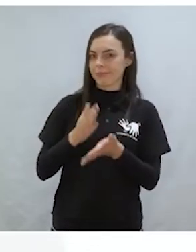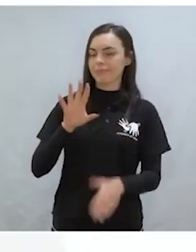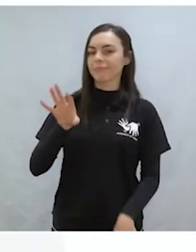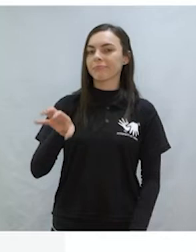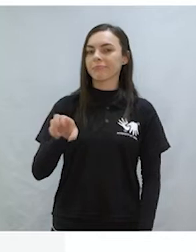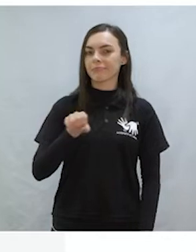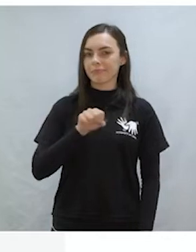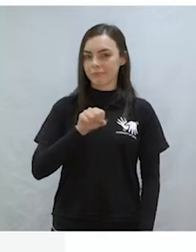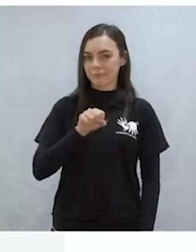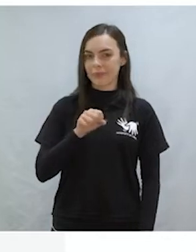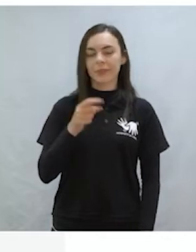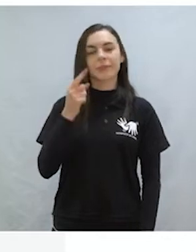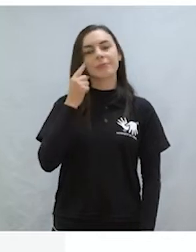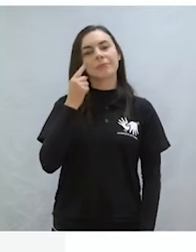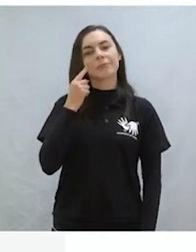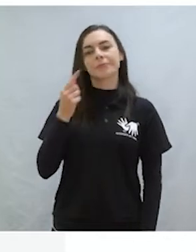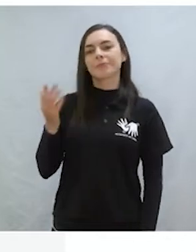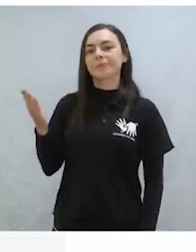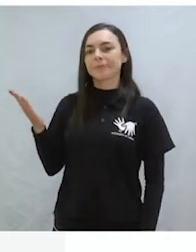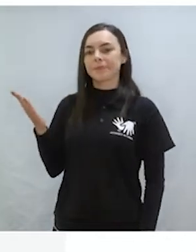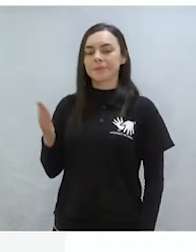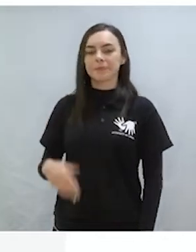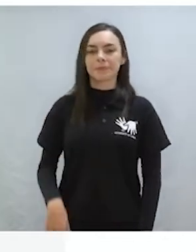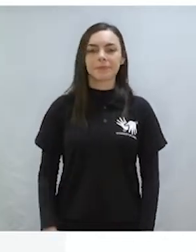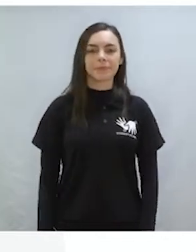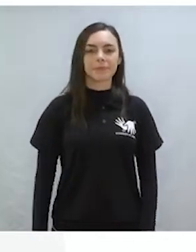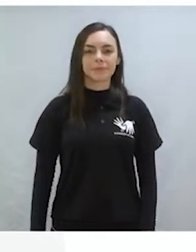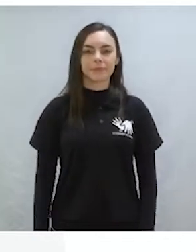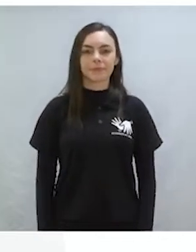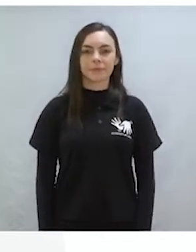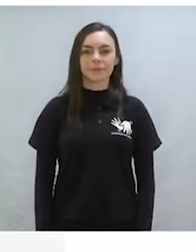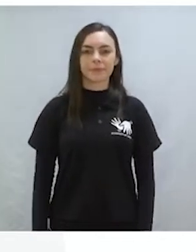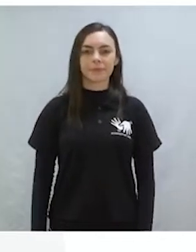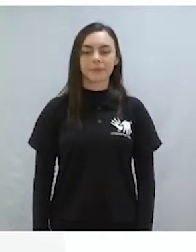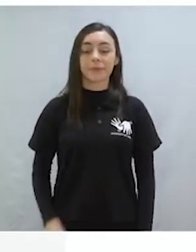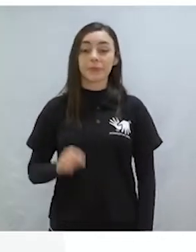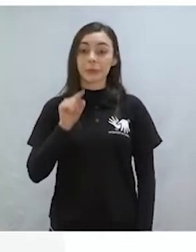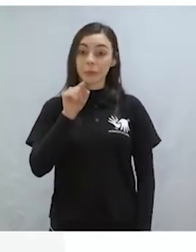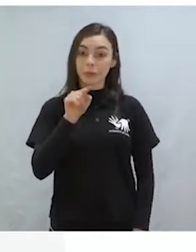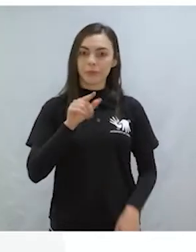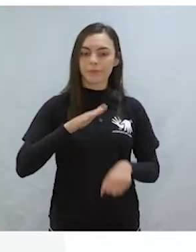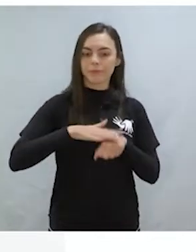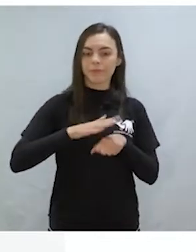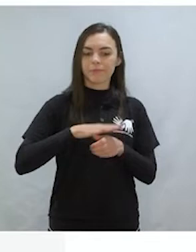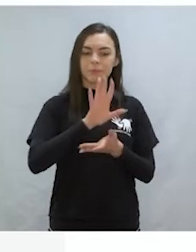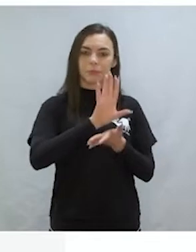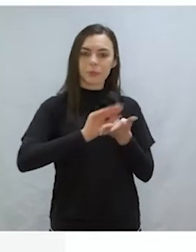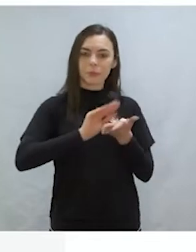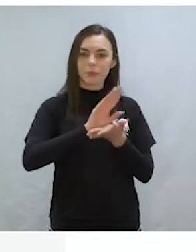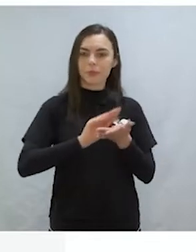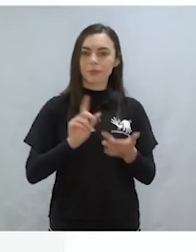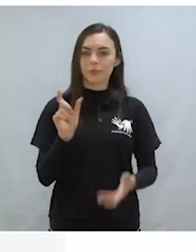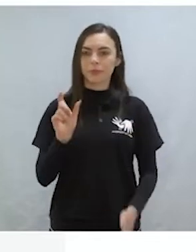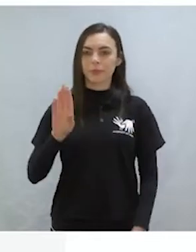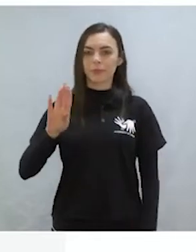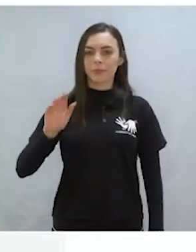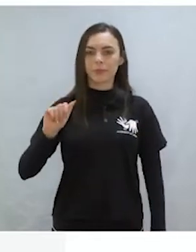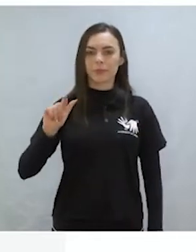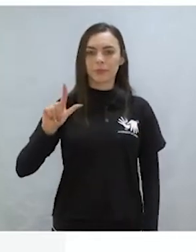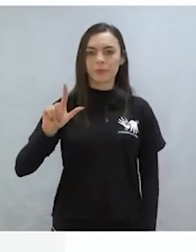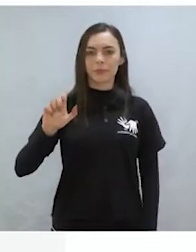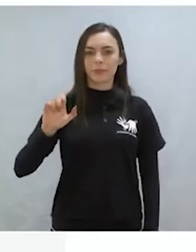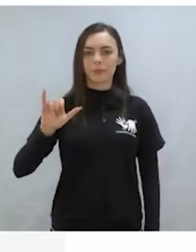Então, pegue o seu caderno, acompanhe na tela e copie a palavra